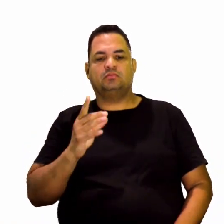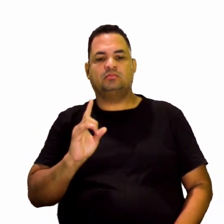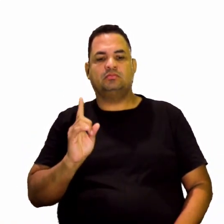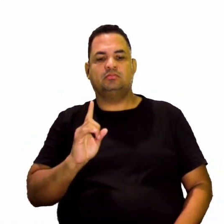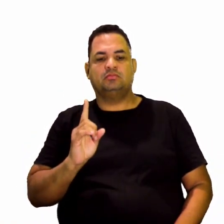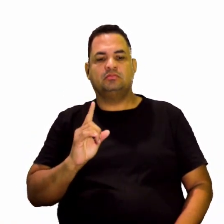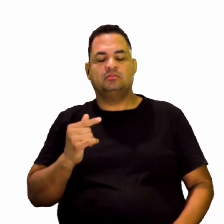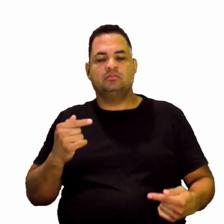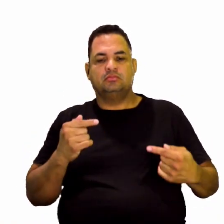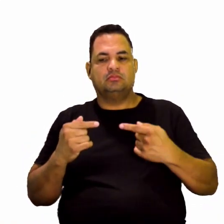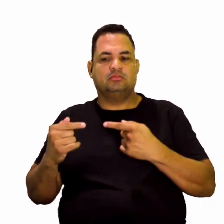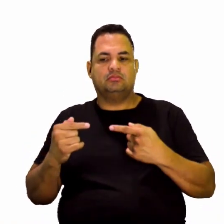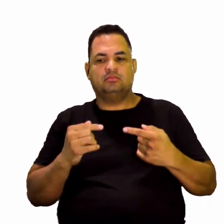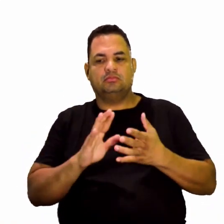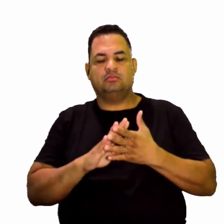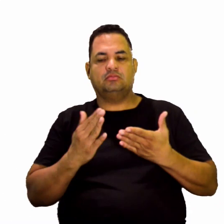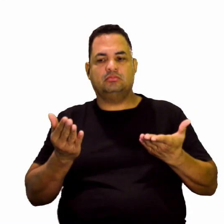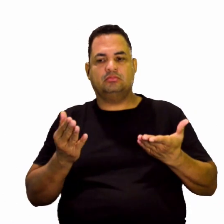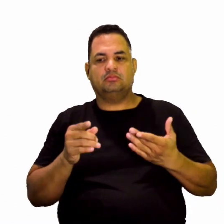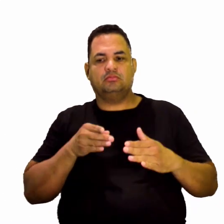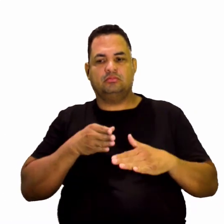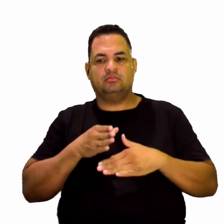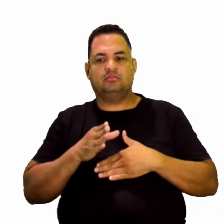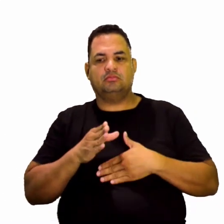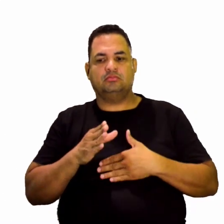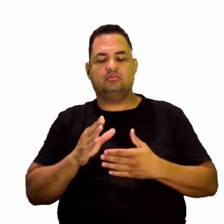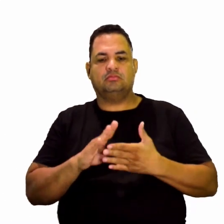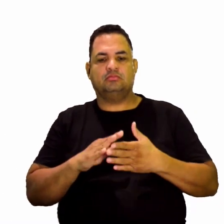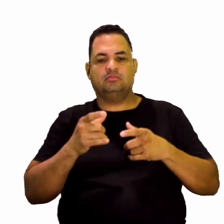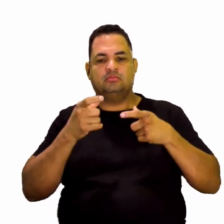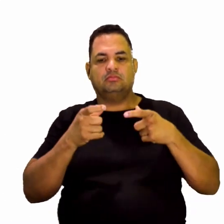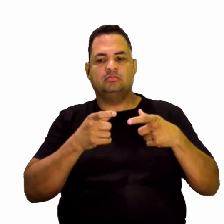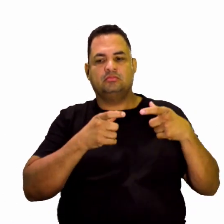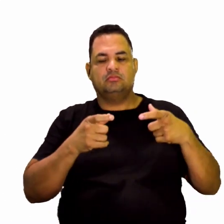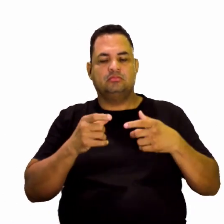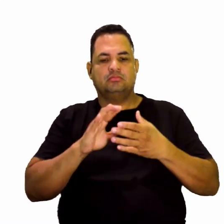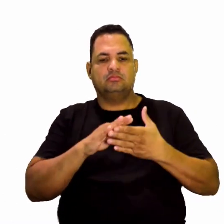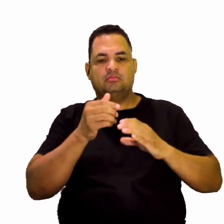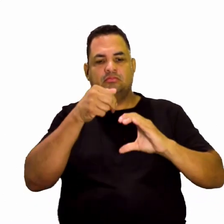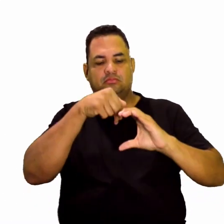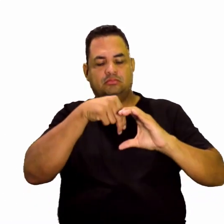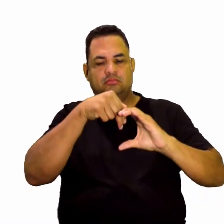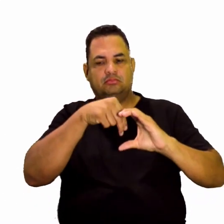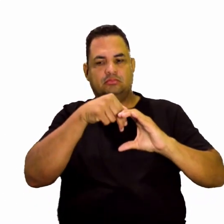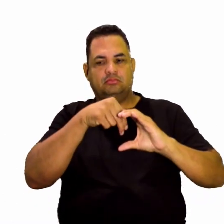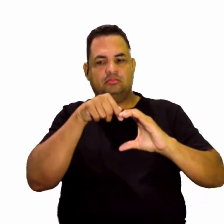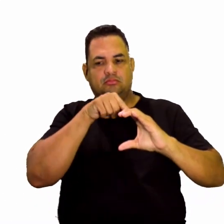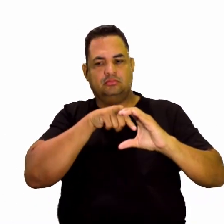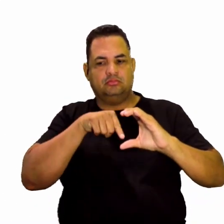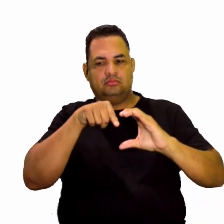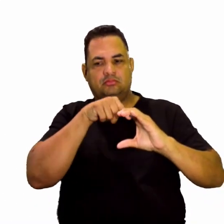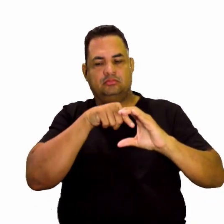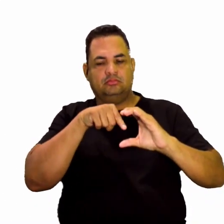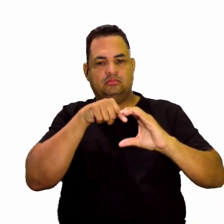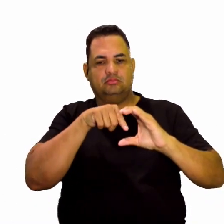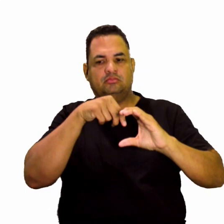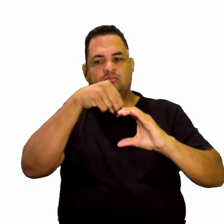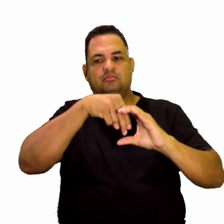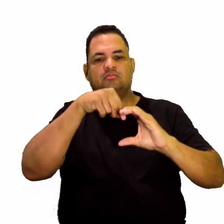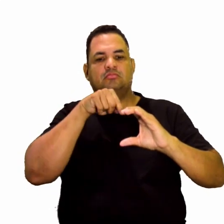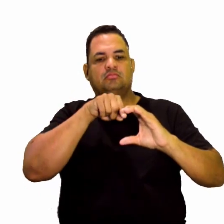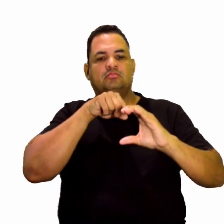não está relacionada diretamente no local onde está o nucleóide ali bacteriano, que é onde